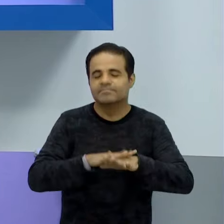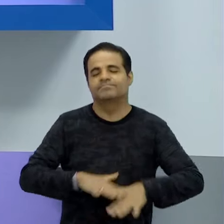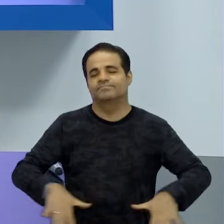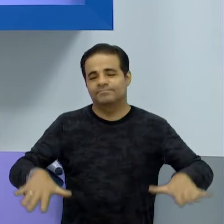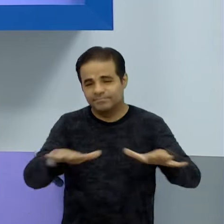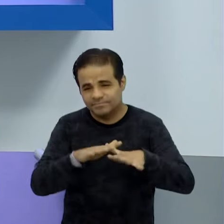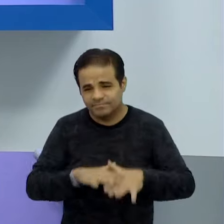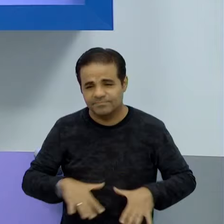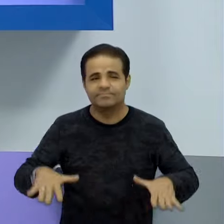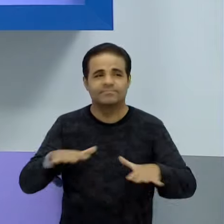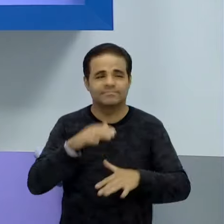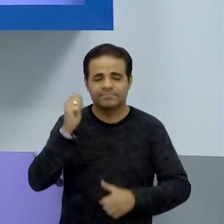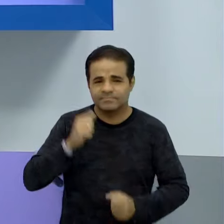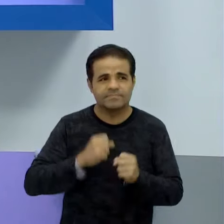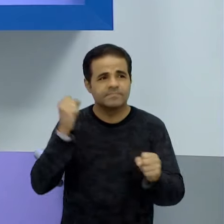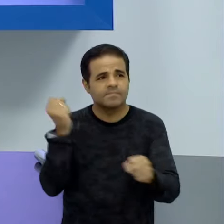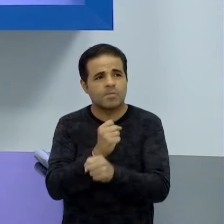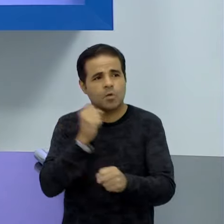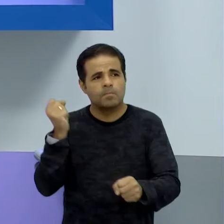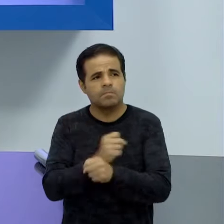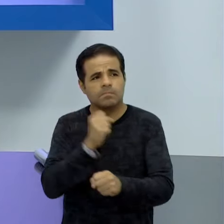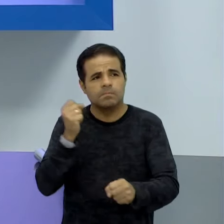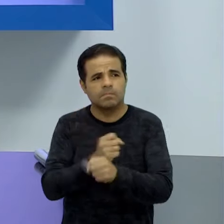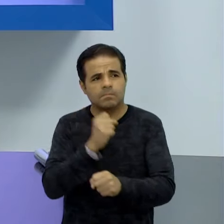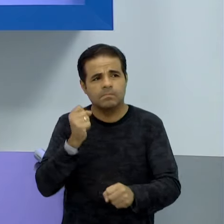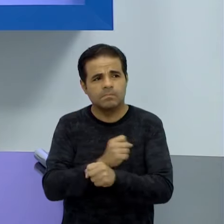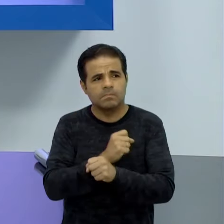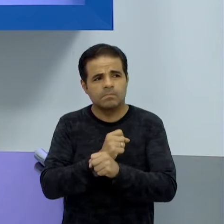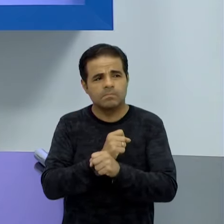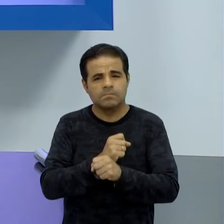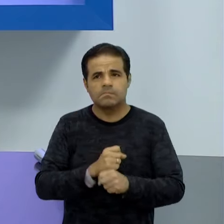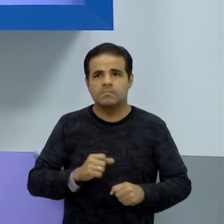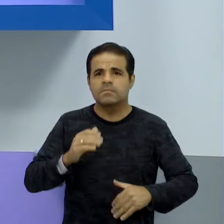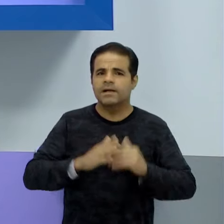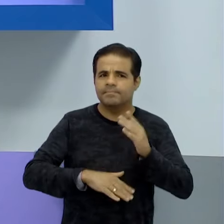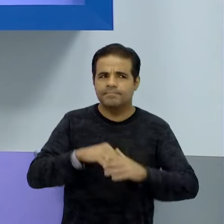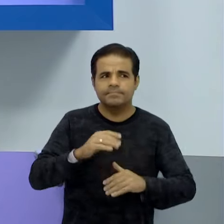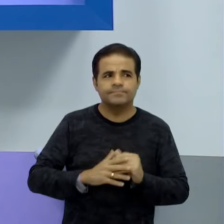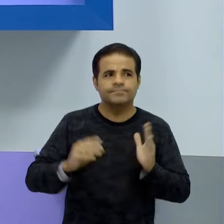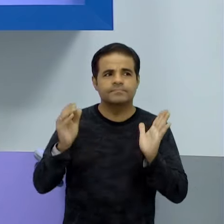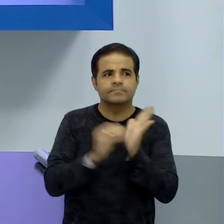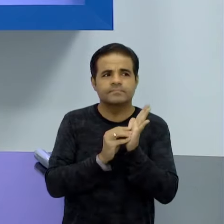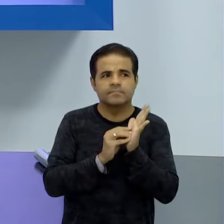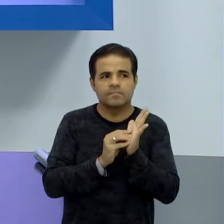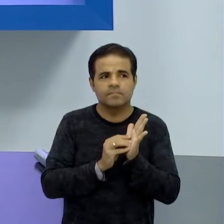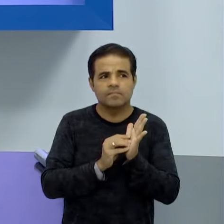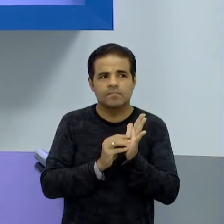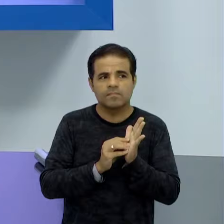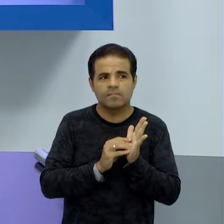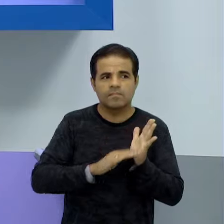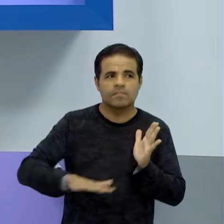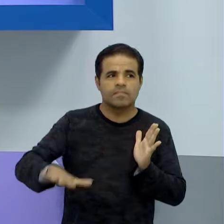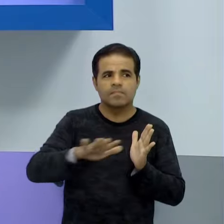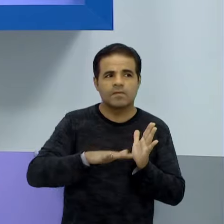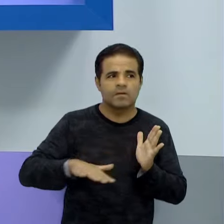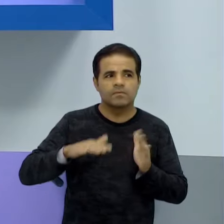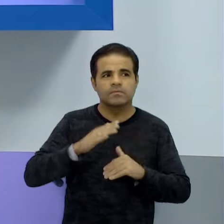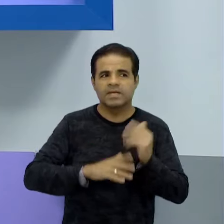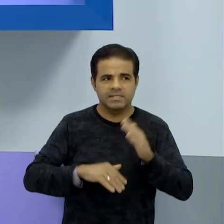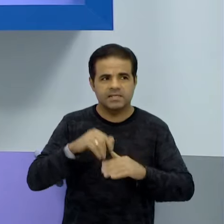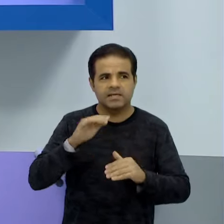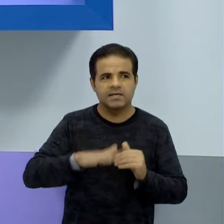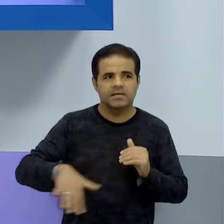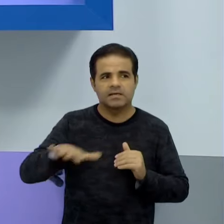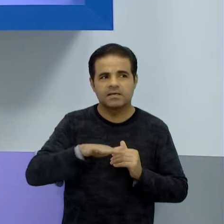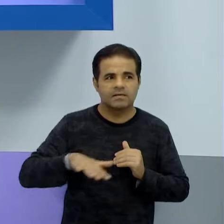Porém, a construção parou. E os moradores estão reivindicando, eles estão falando, olha, a gente precisa